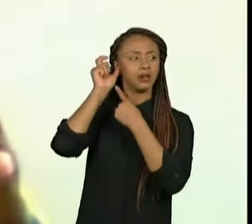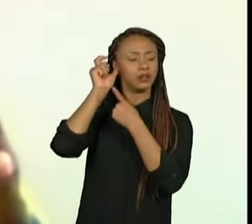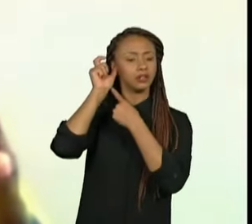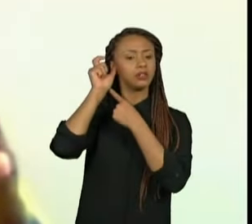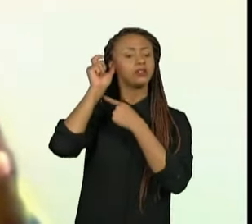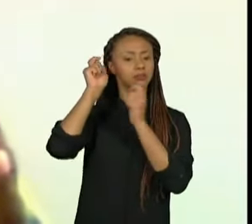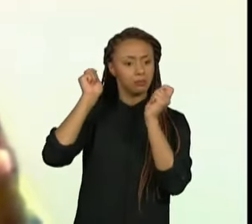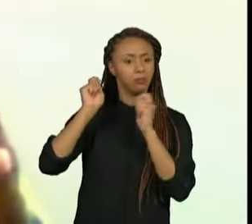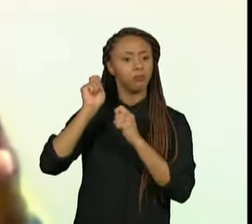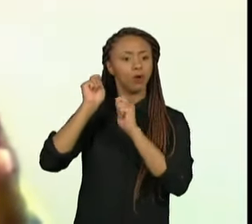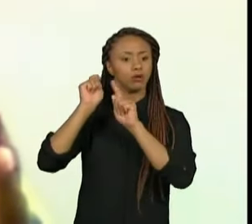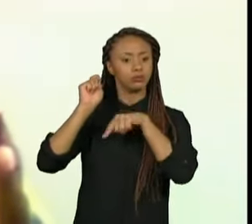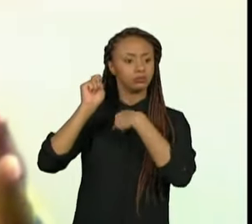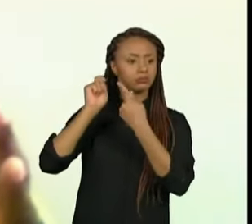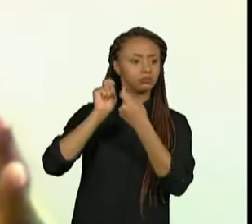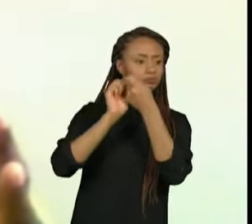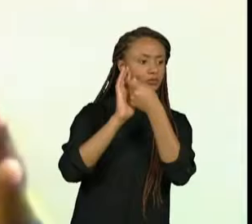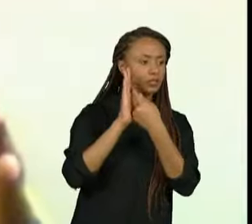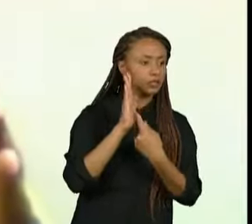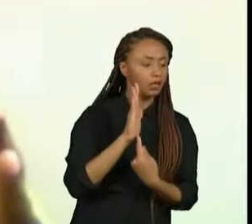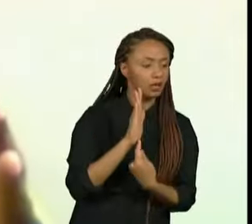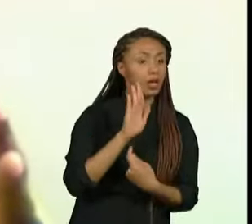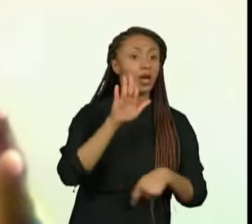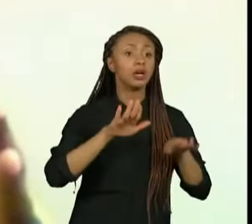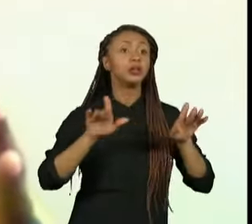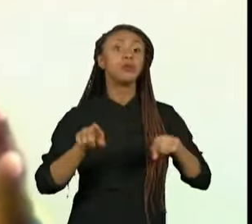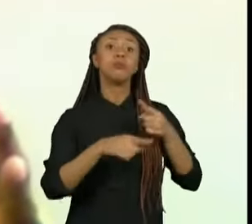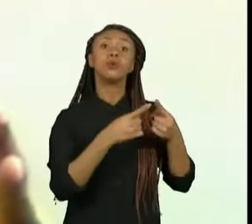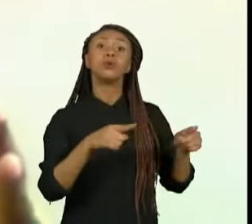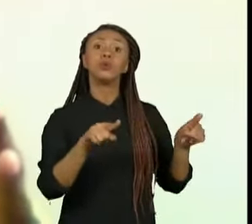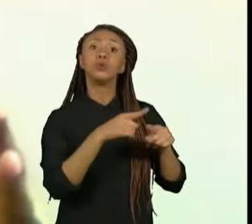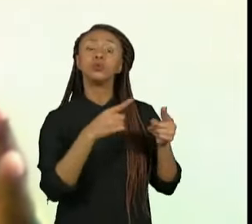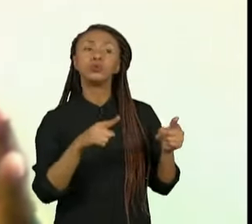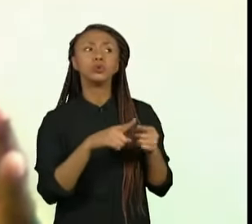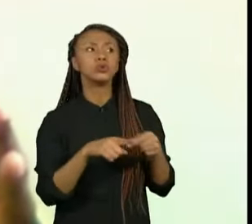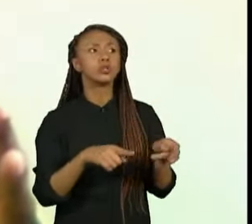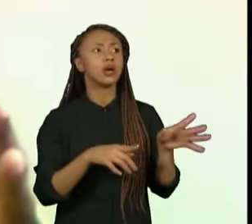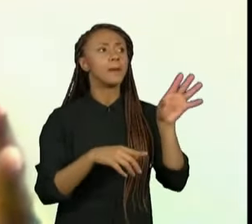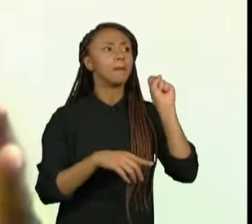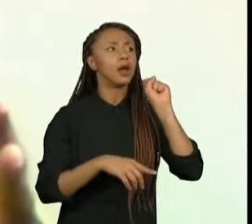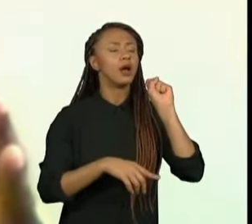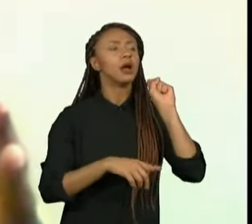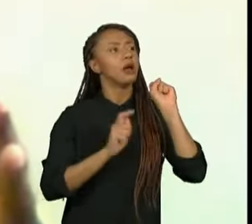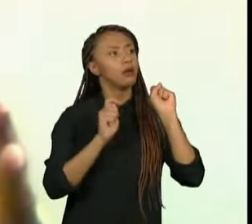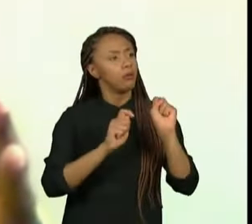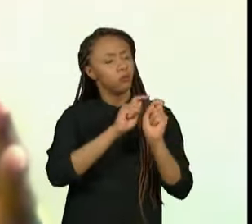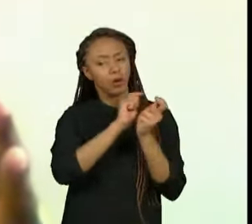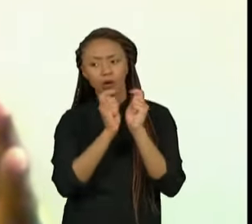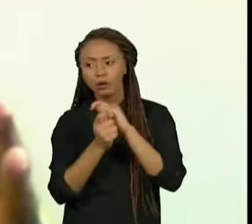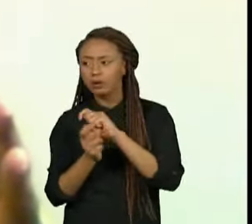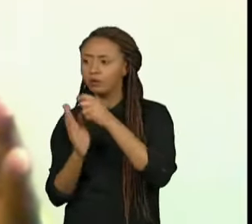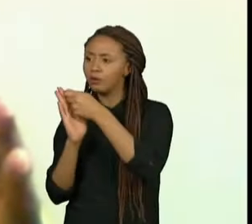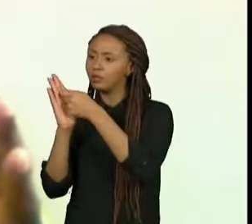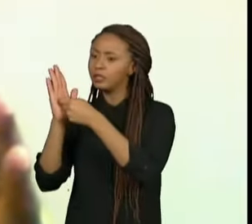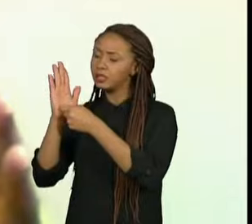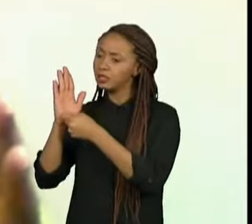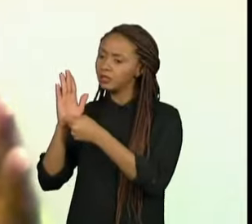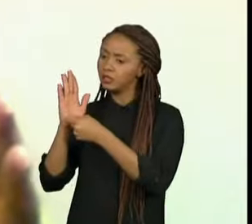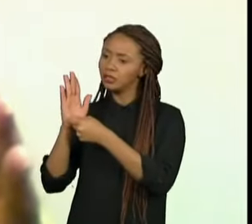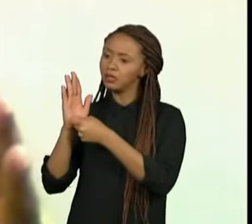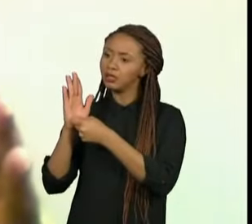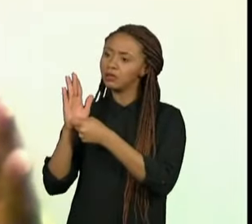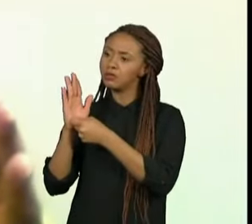um texto. Uma música que eu escuto pode me gerar um texto. Mas, normalmente, o que